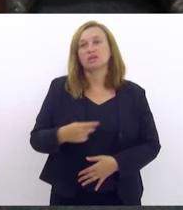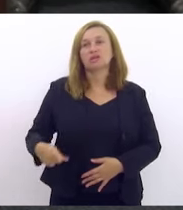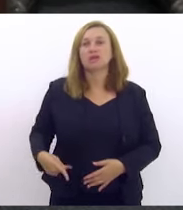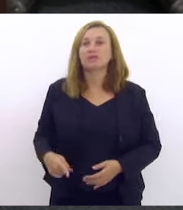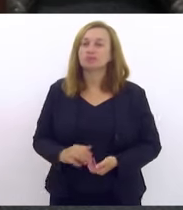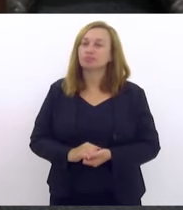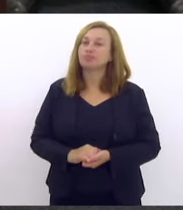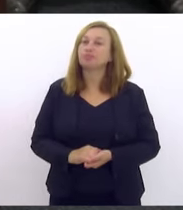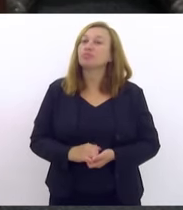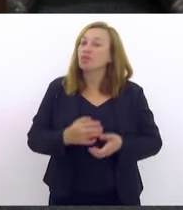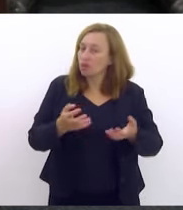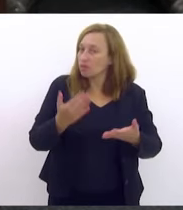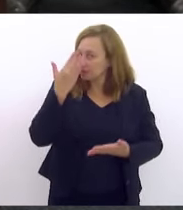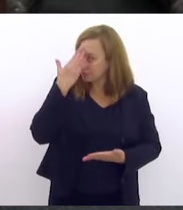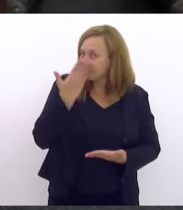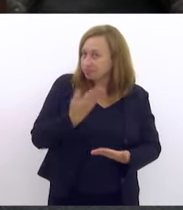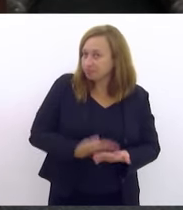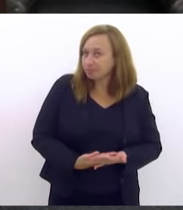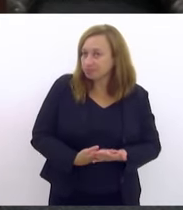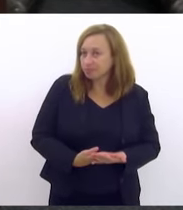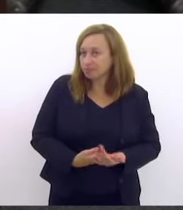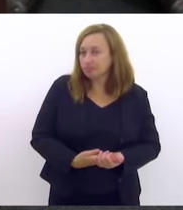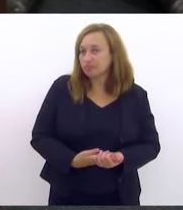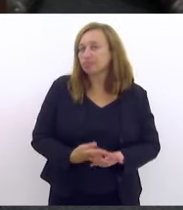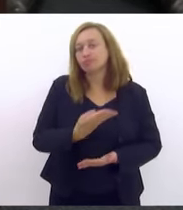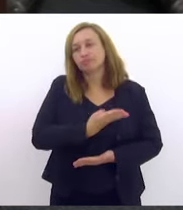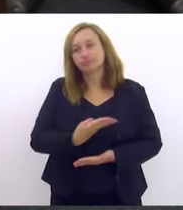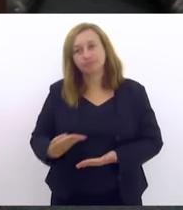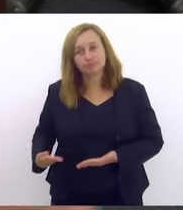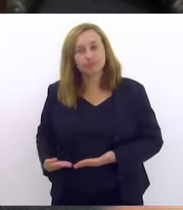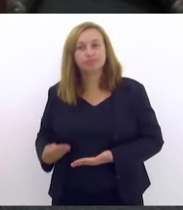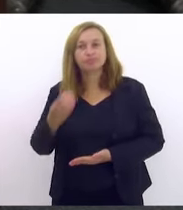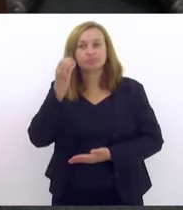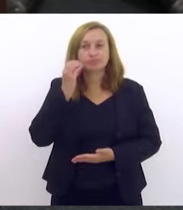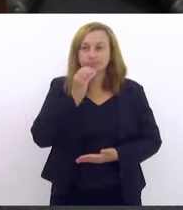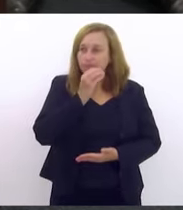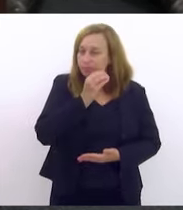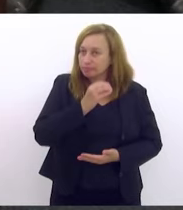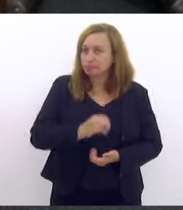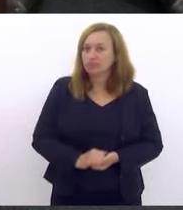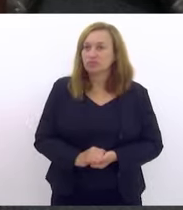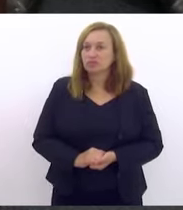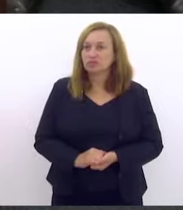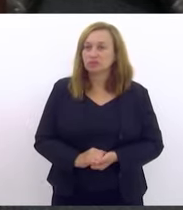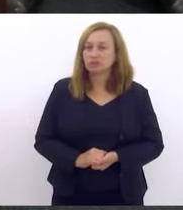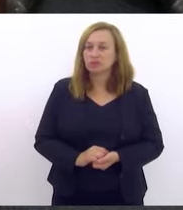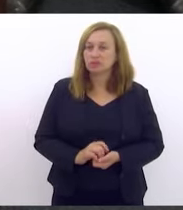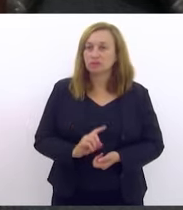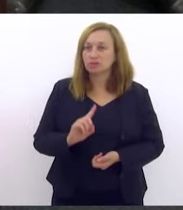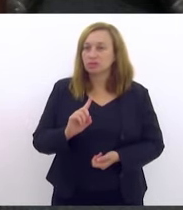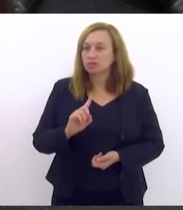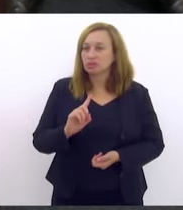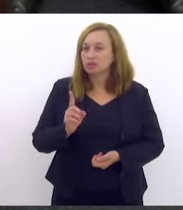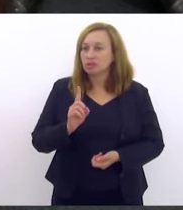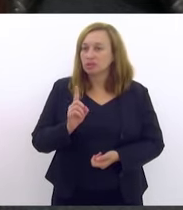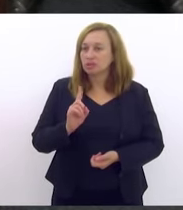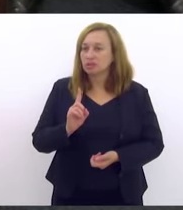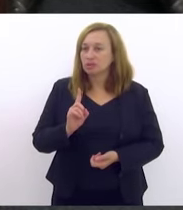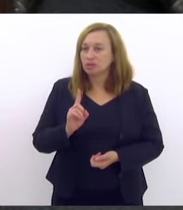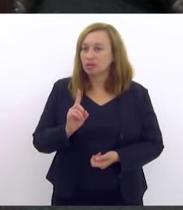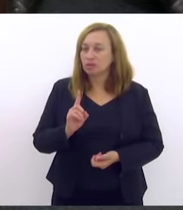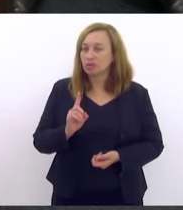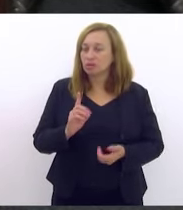eu quero crer que o governador Cláudio Castro não sancionará esse